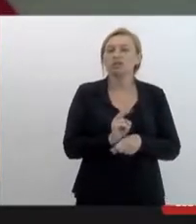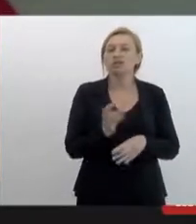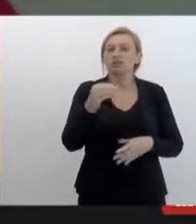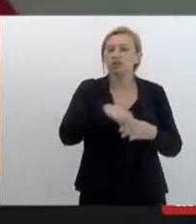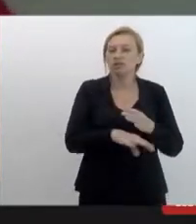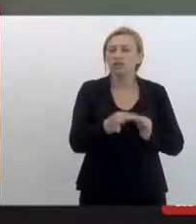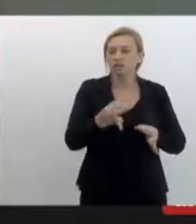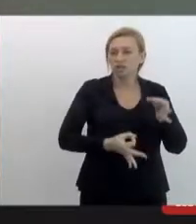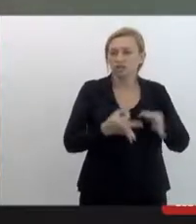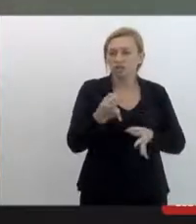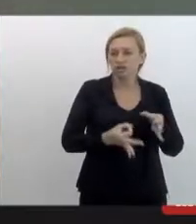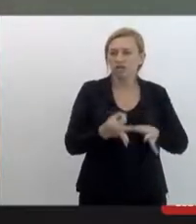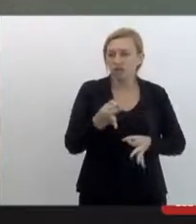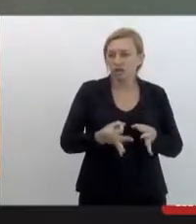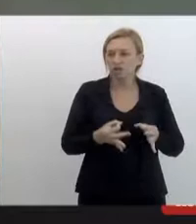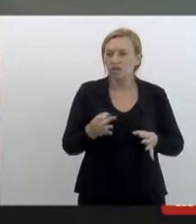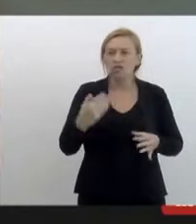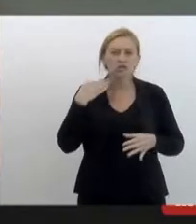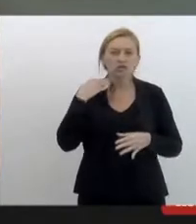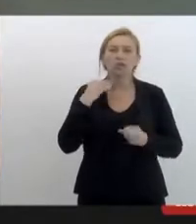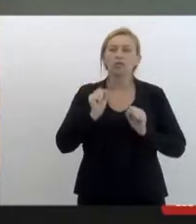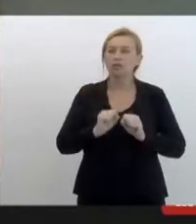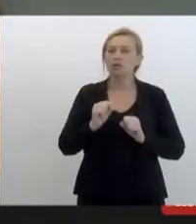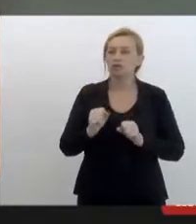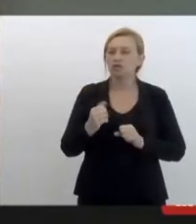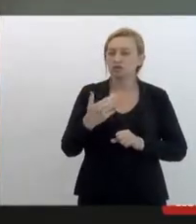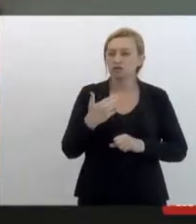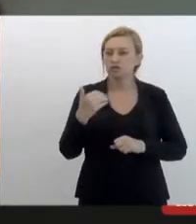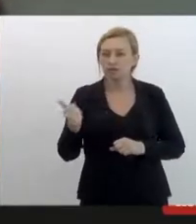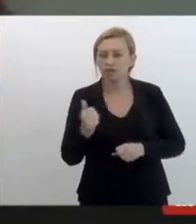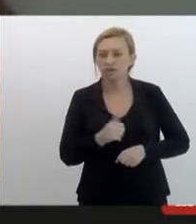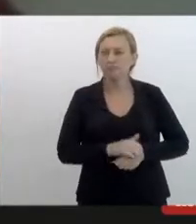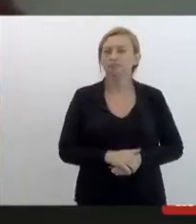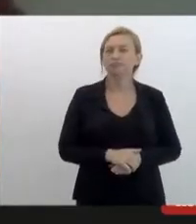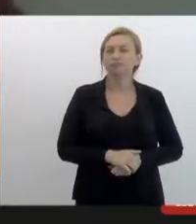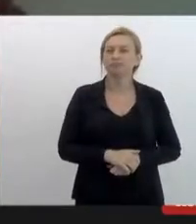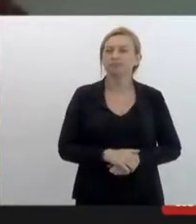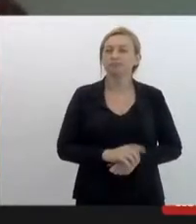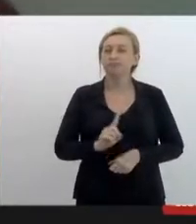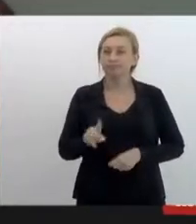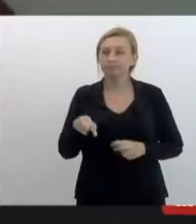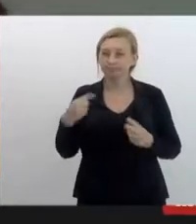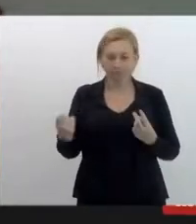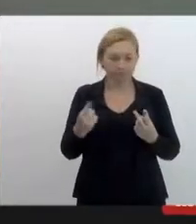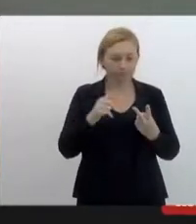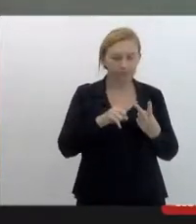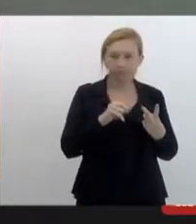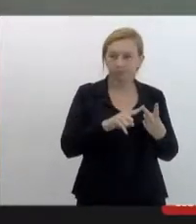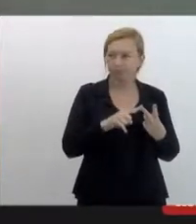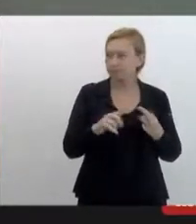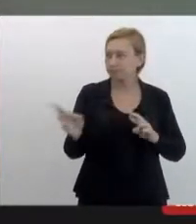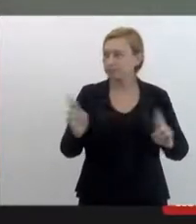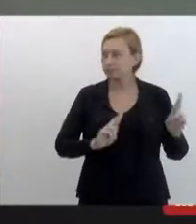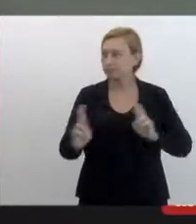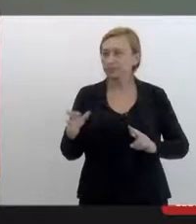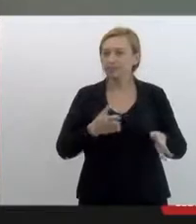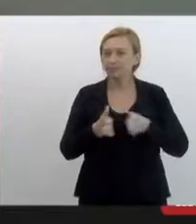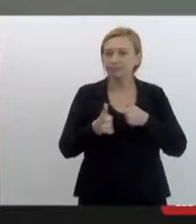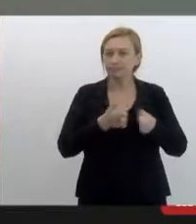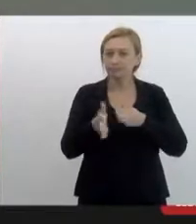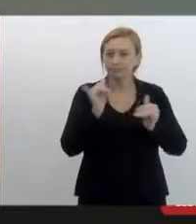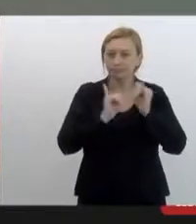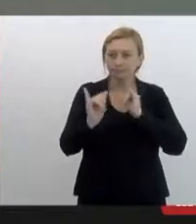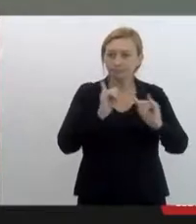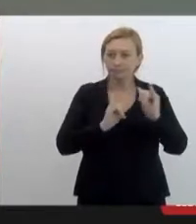acionar o GAESF, a gente faz a ponte com o colega, com o procurador de justiça. A outra questão é em relação a esse acesso à informação, né?